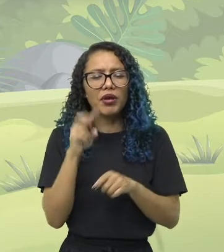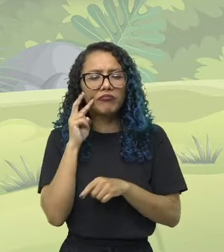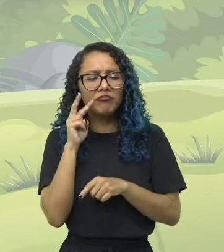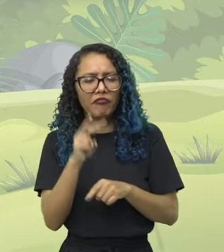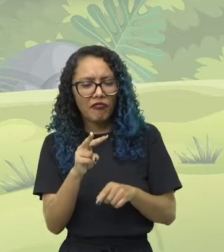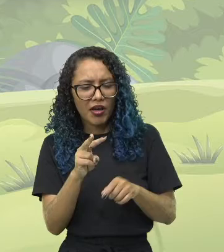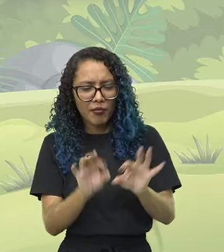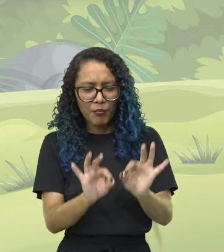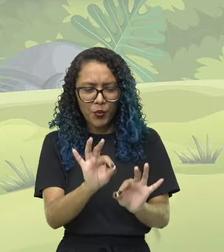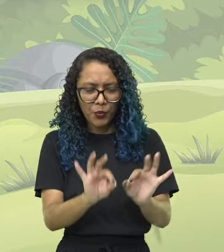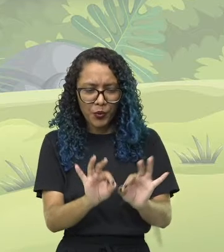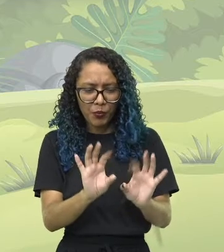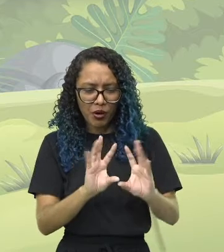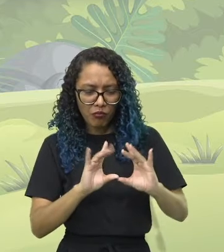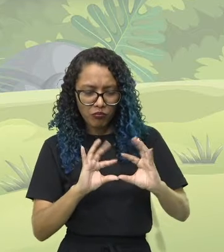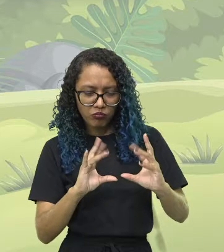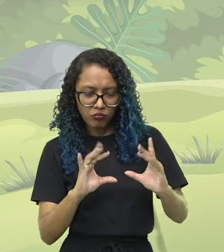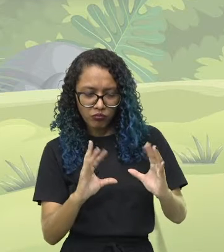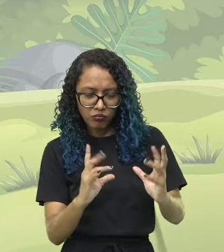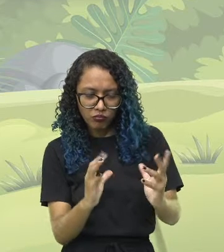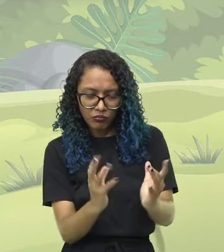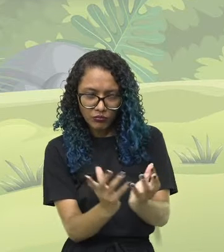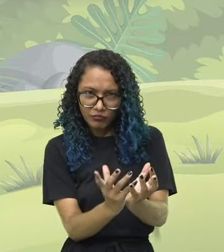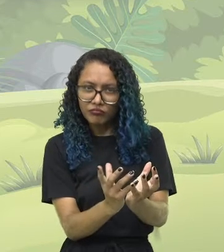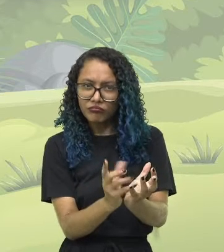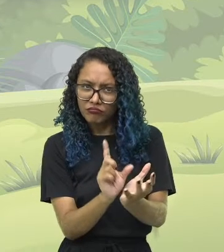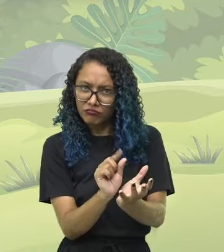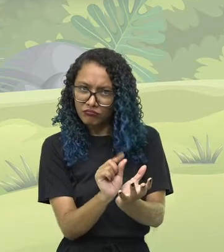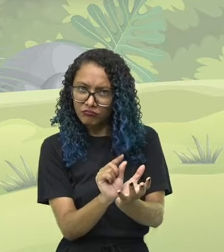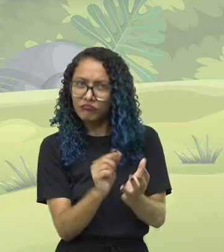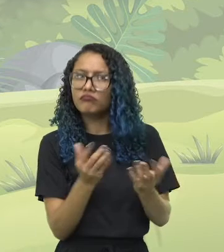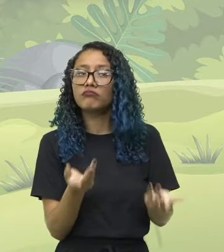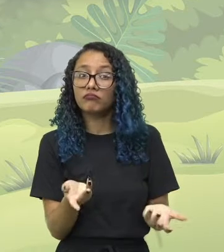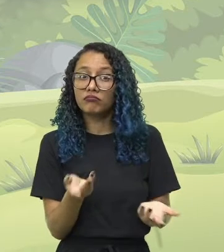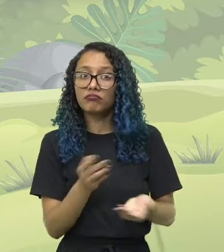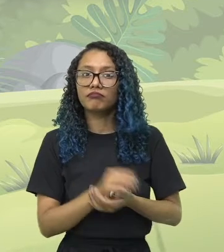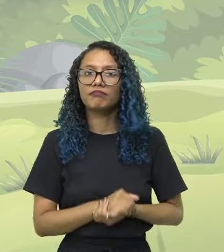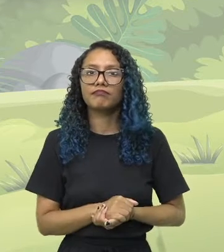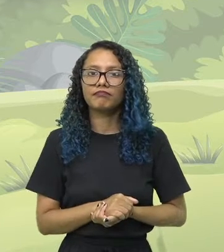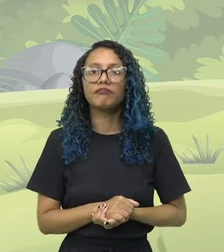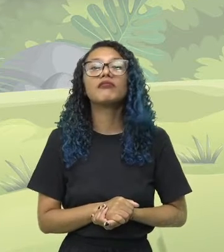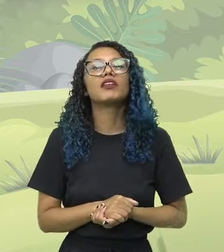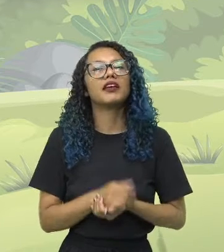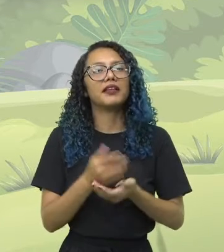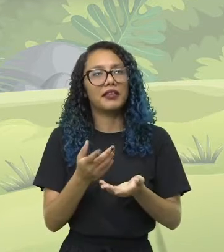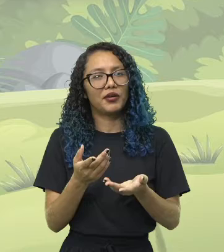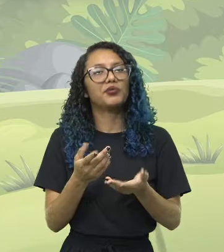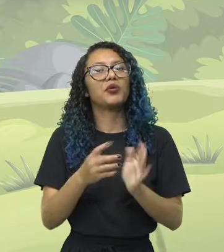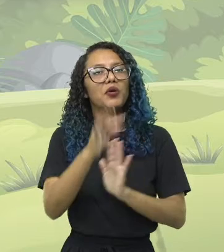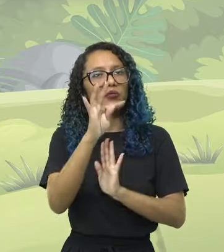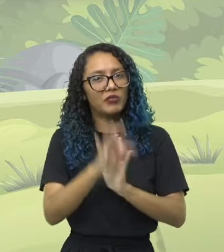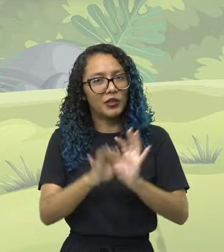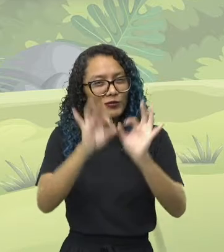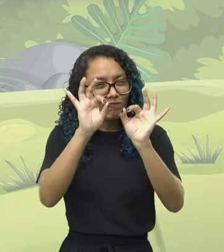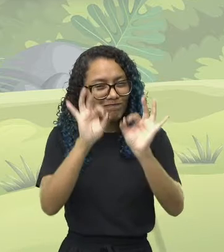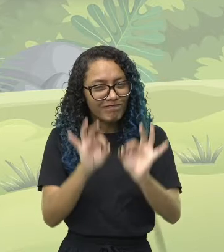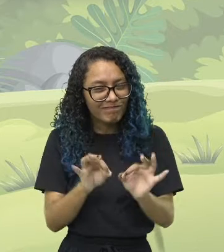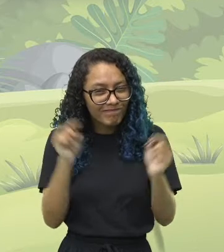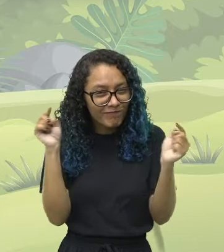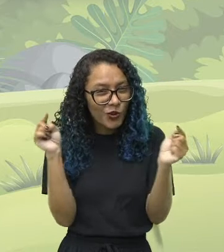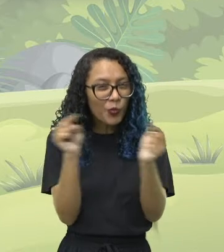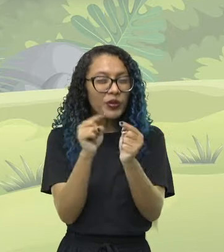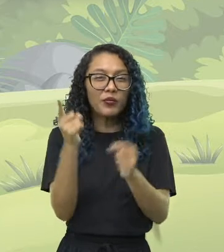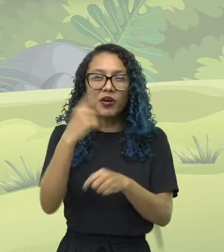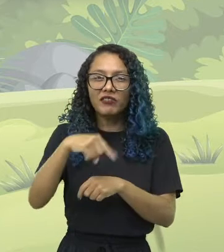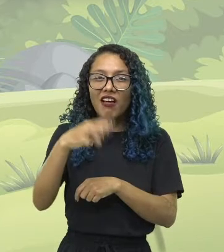ninho? Vamos lá? Pois você está no texto certo para se encantar ainda